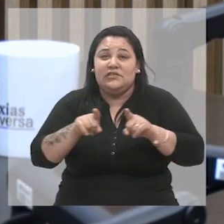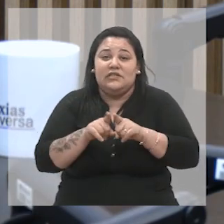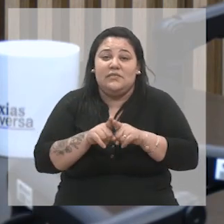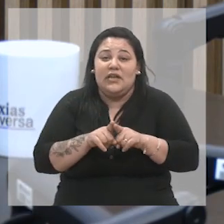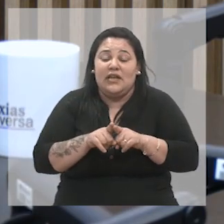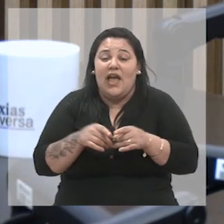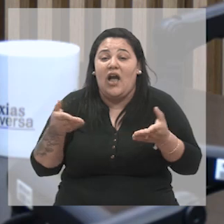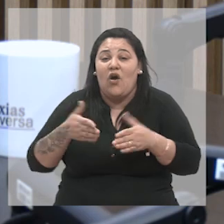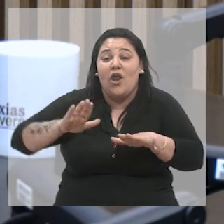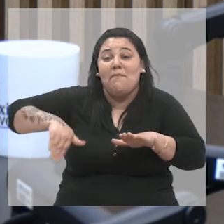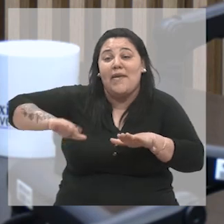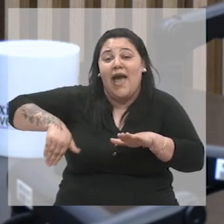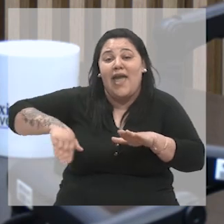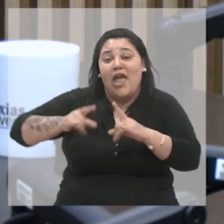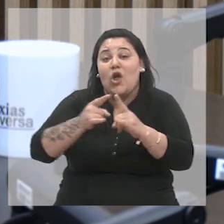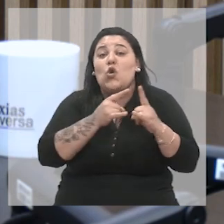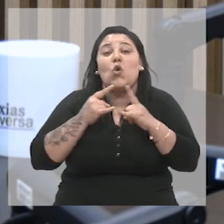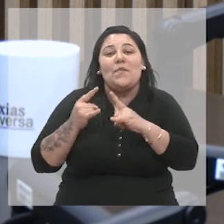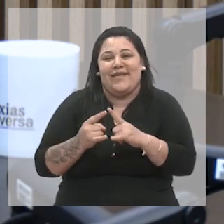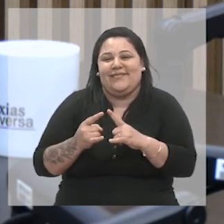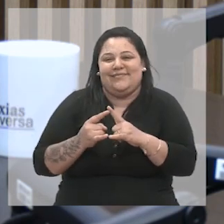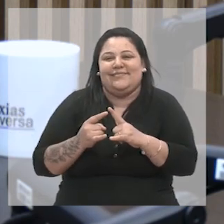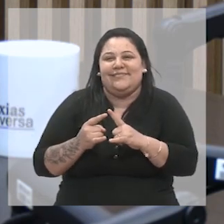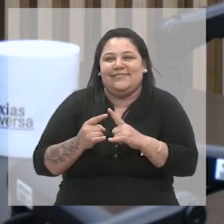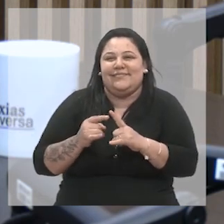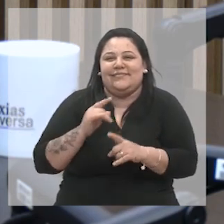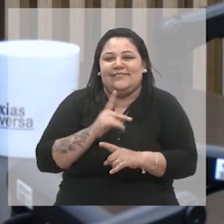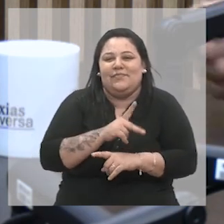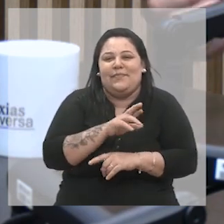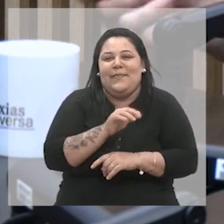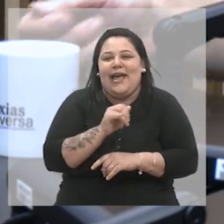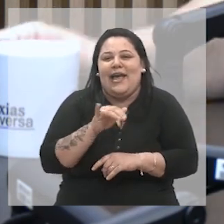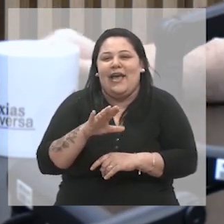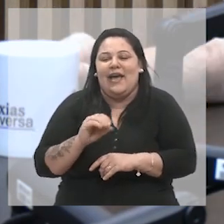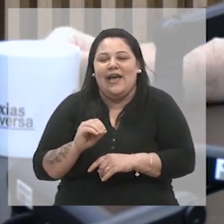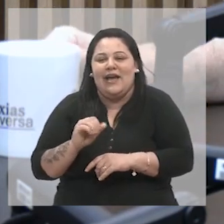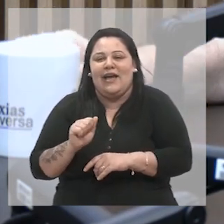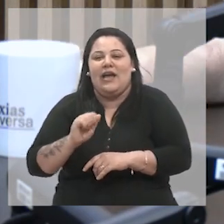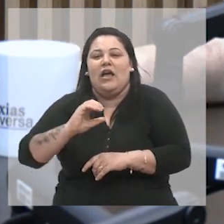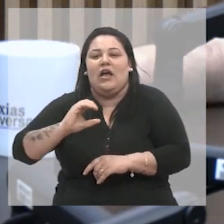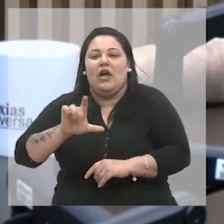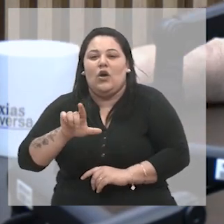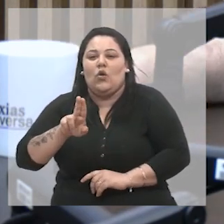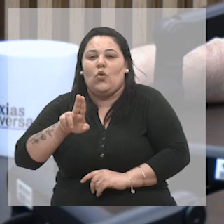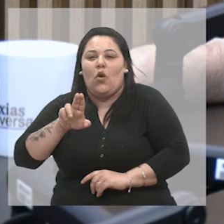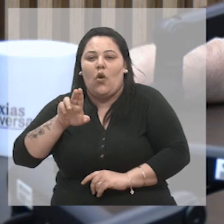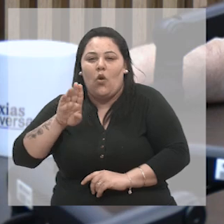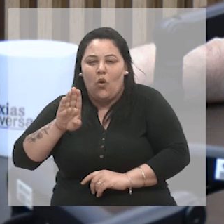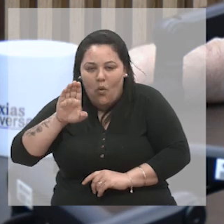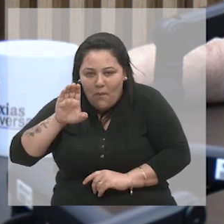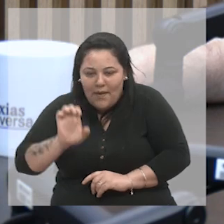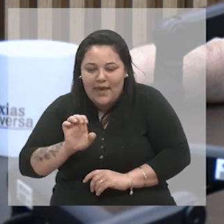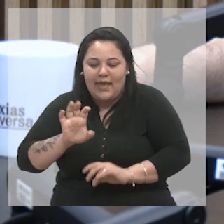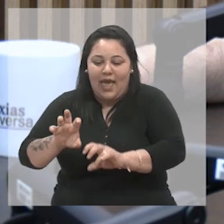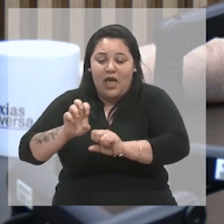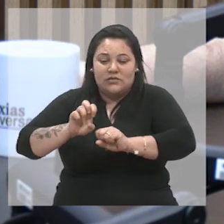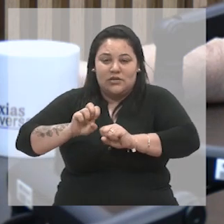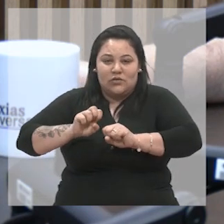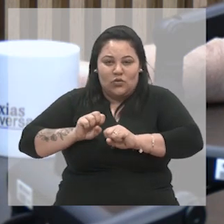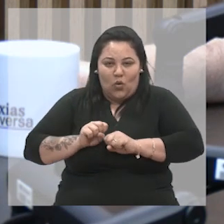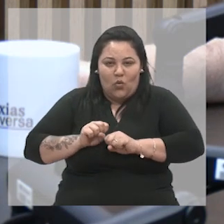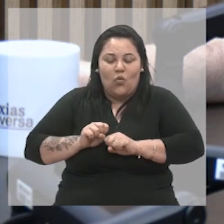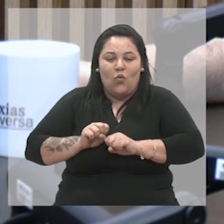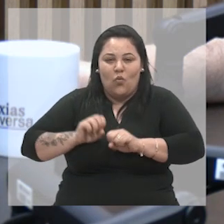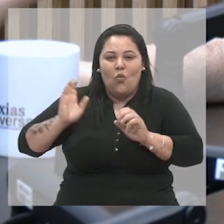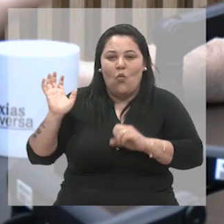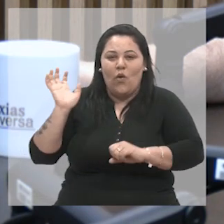E agora o Praia Clube, que o Praia Clube, a partir do ano passado, ele encampou o handebol. Então, é de Minas? É, o de Minas,